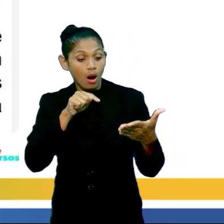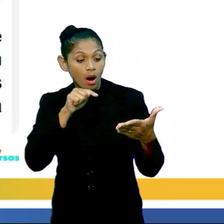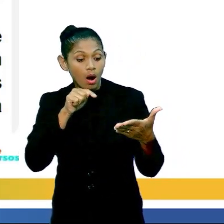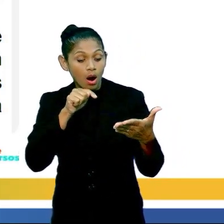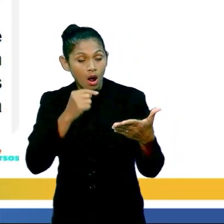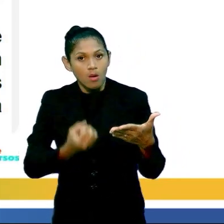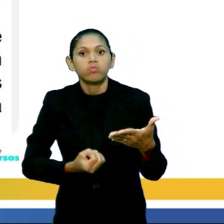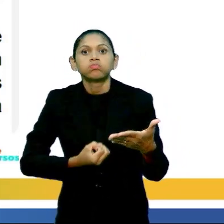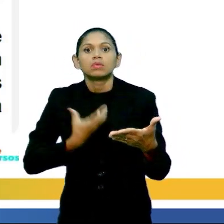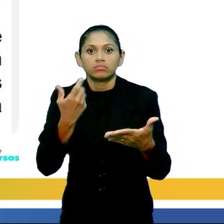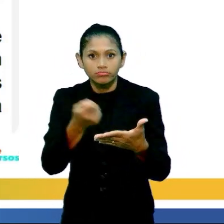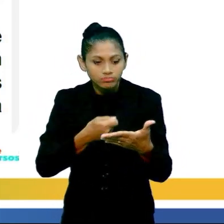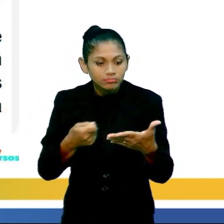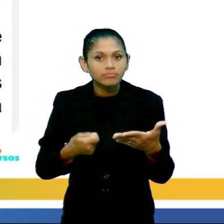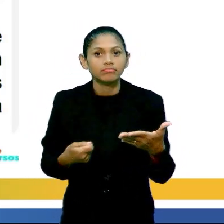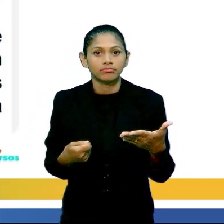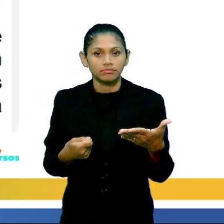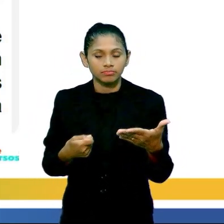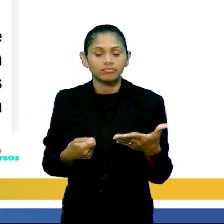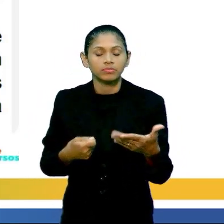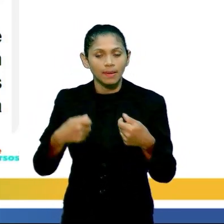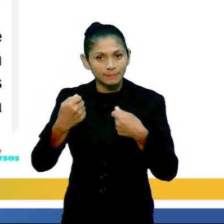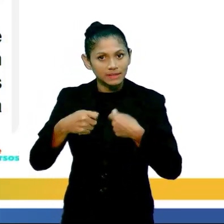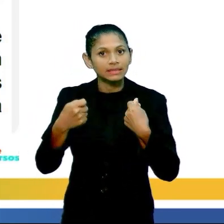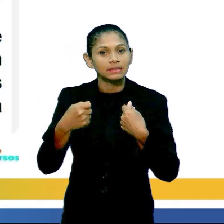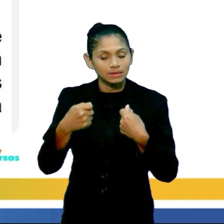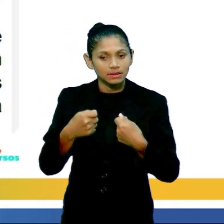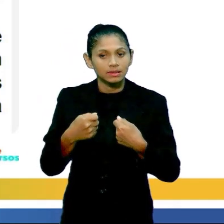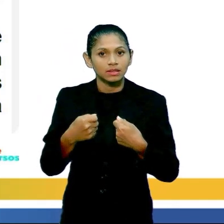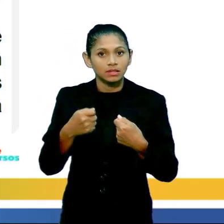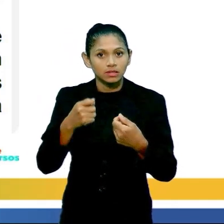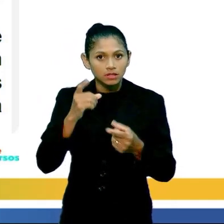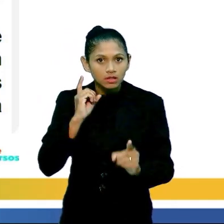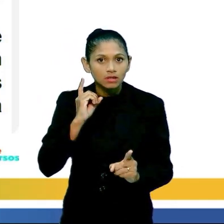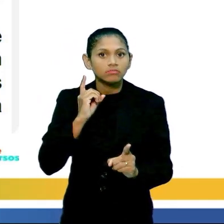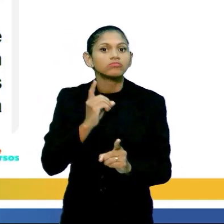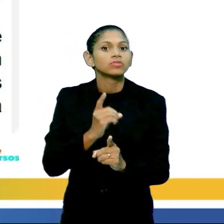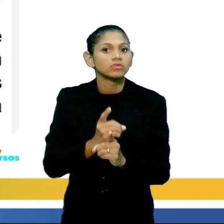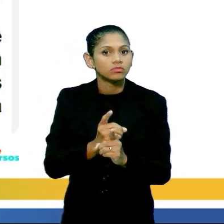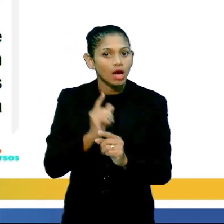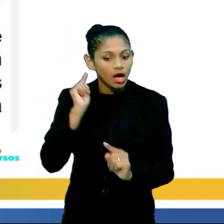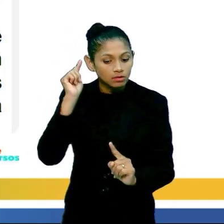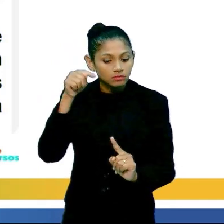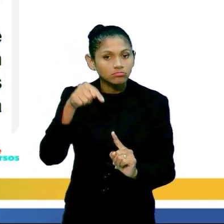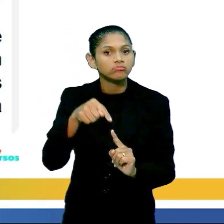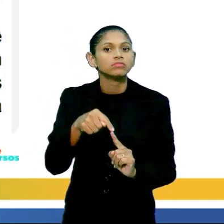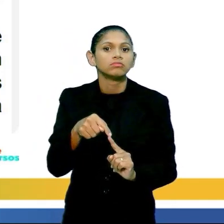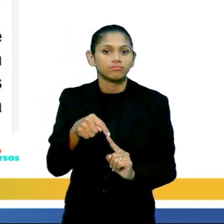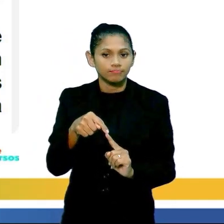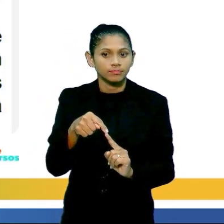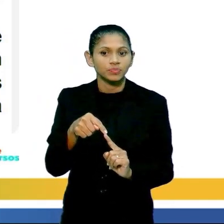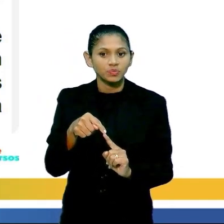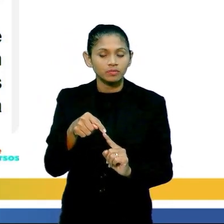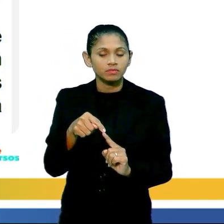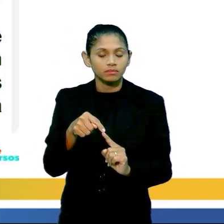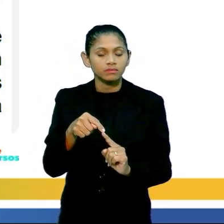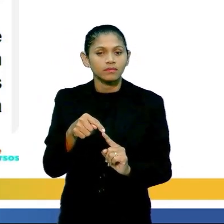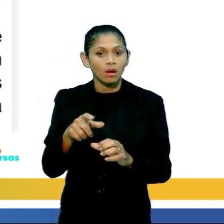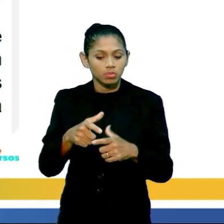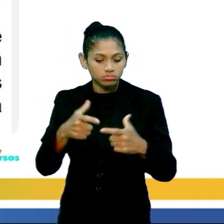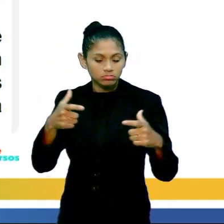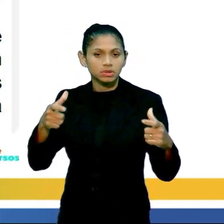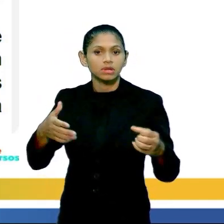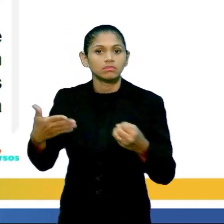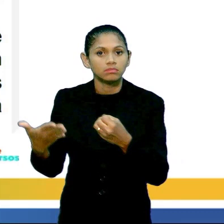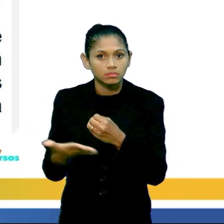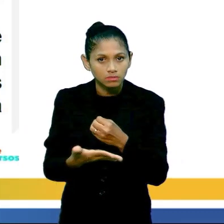é algo que o estudante de terceira série do ensino médio, ele tem que ter contato, até para aumentar o seu embasamento aí para o